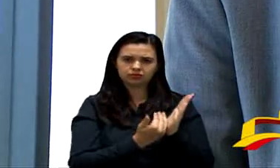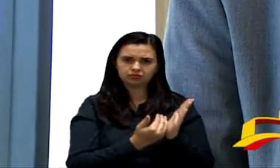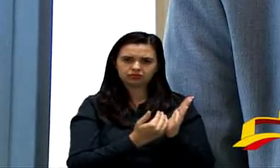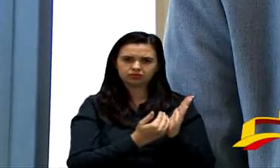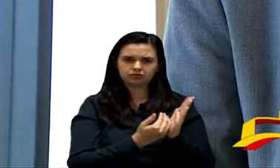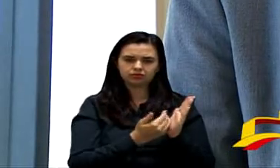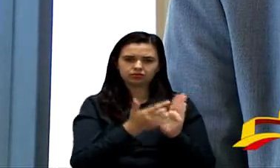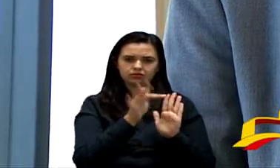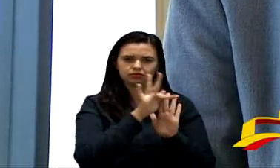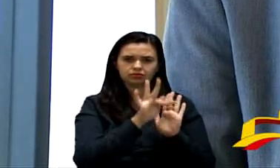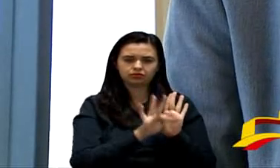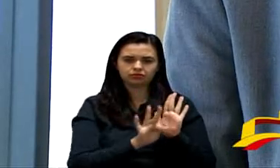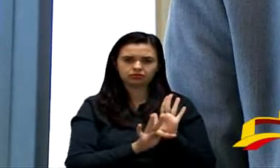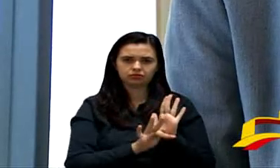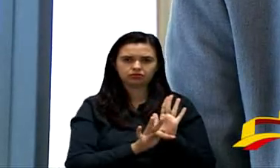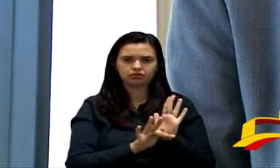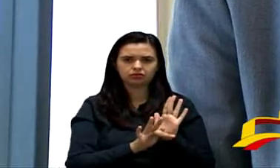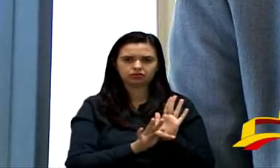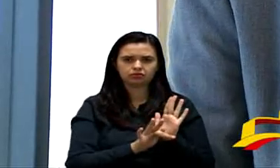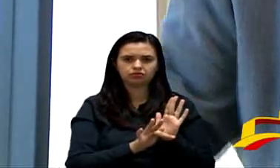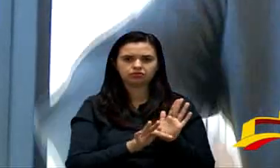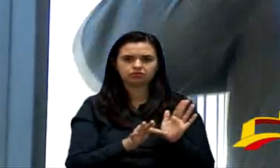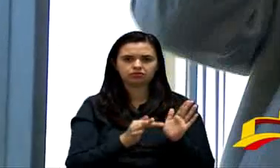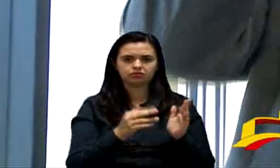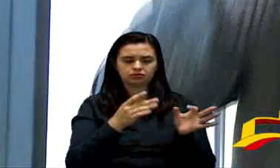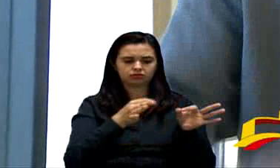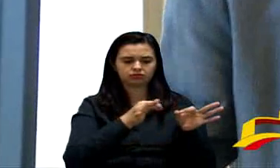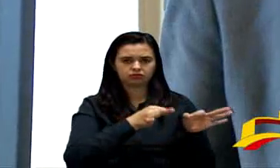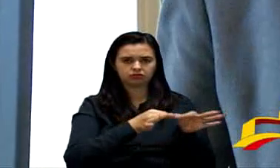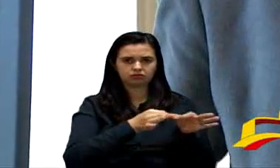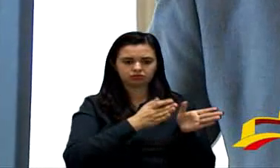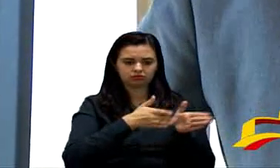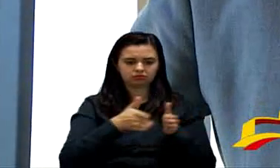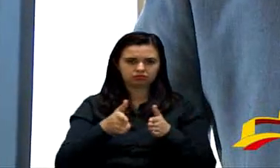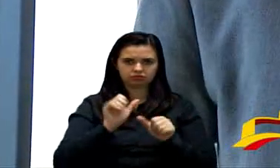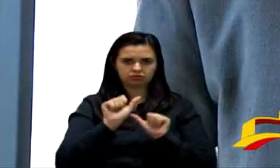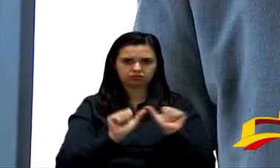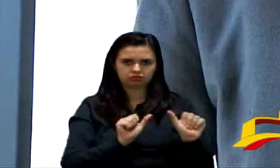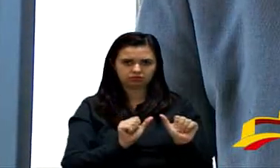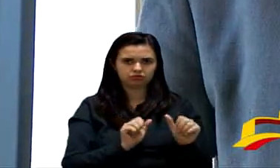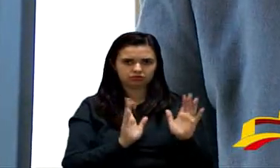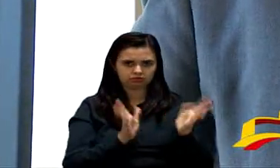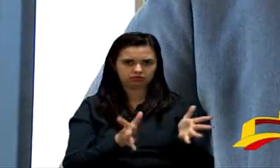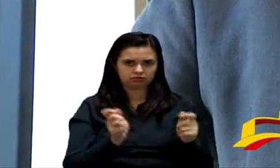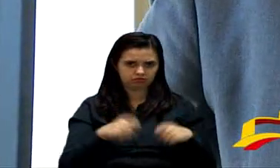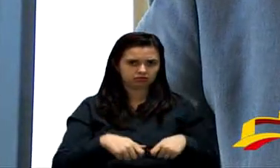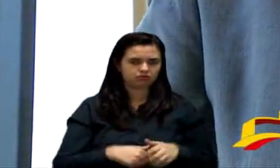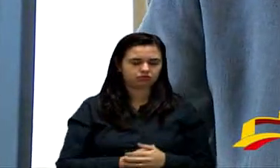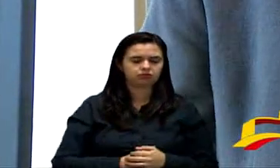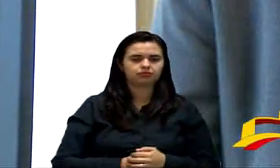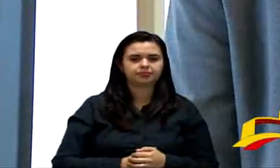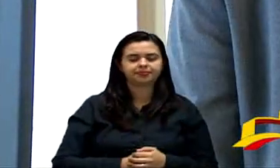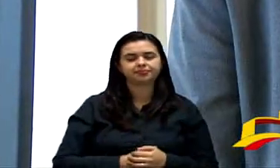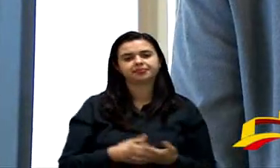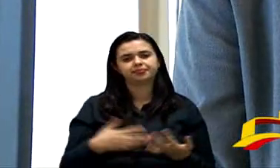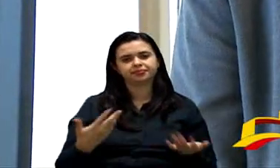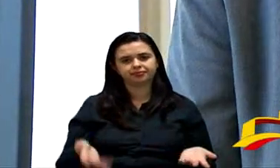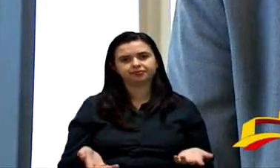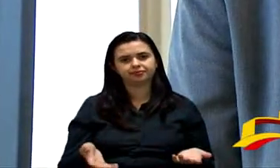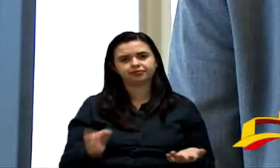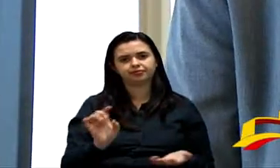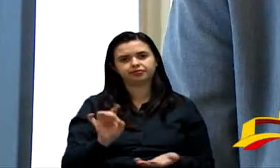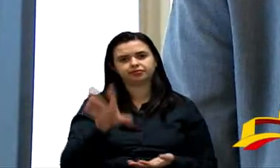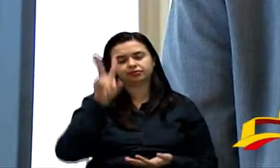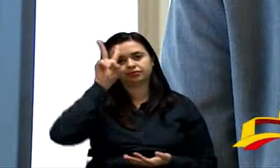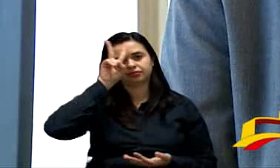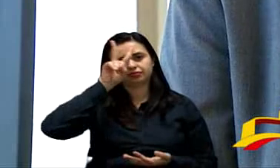de justiça pediu para corrigir. Ah, então tá, eu sei que ficou isso. Então tá bom. Então já está adequado. Então tá. Bom, só